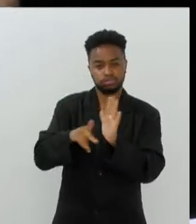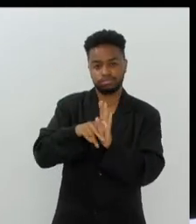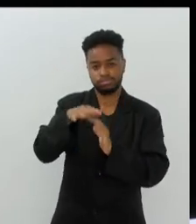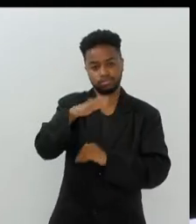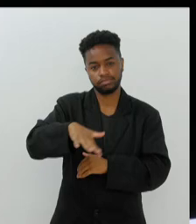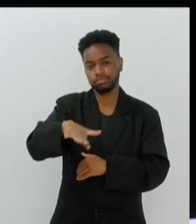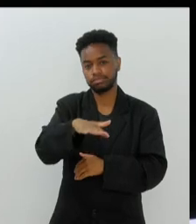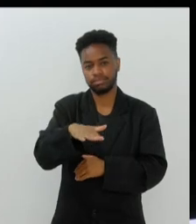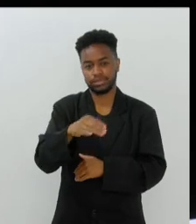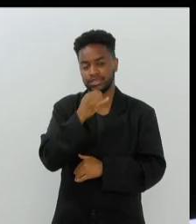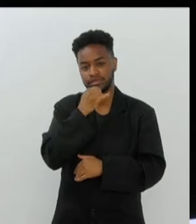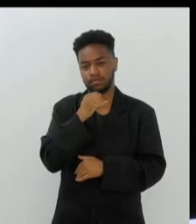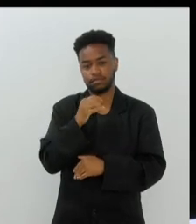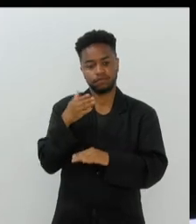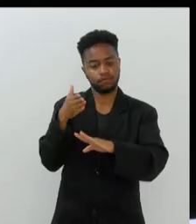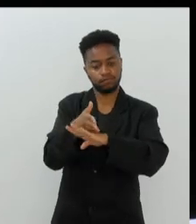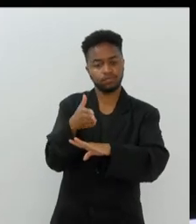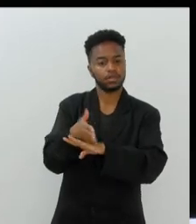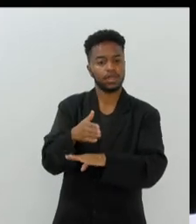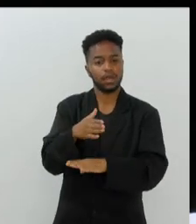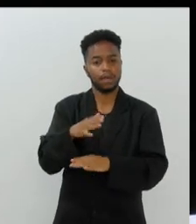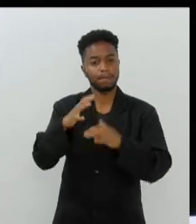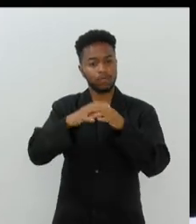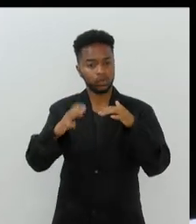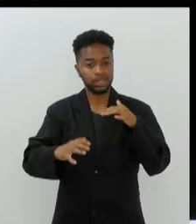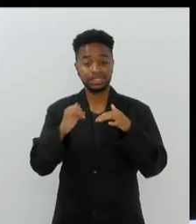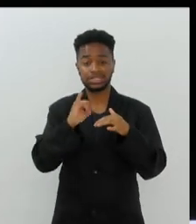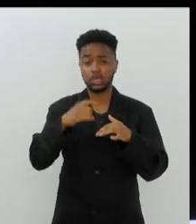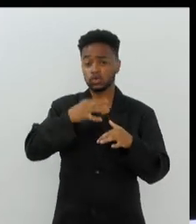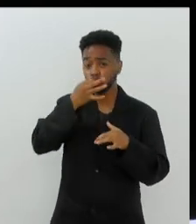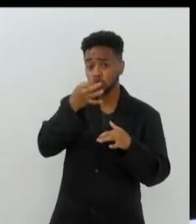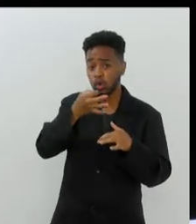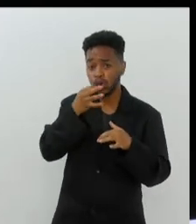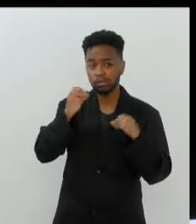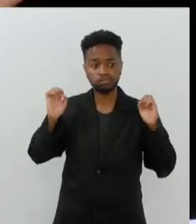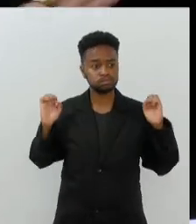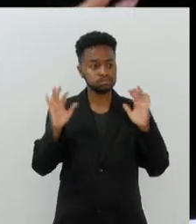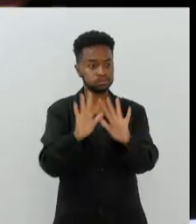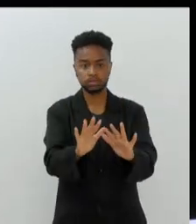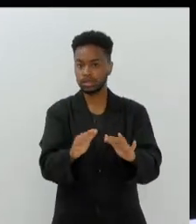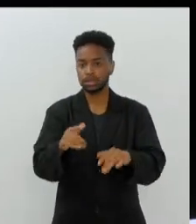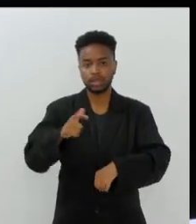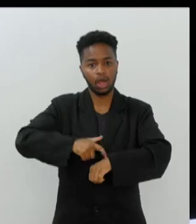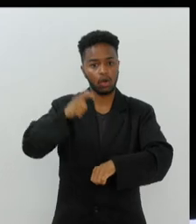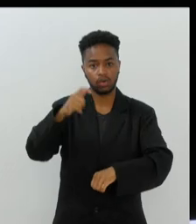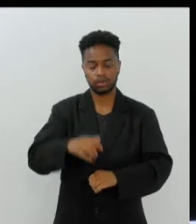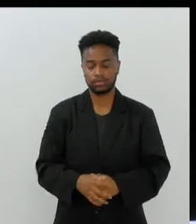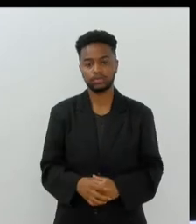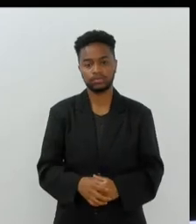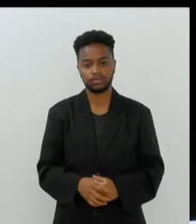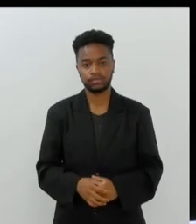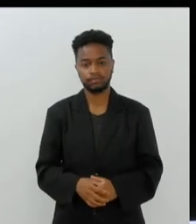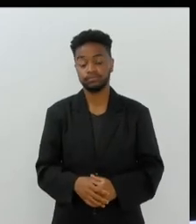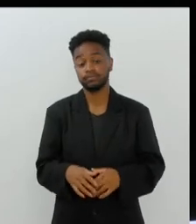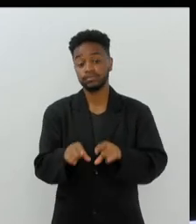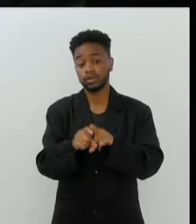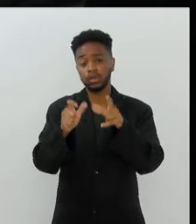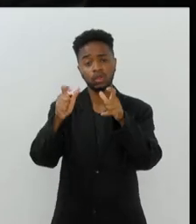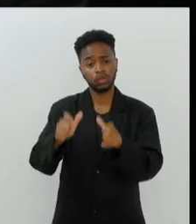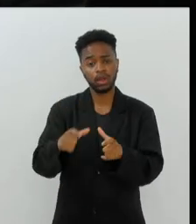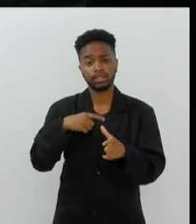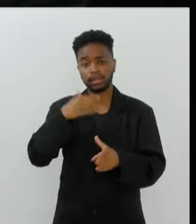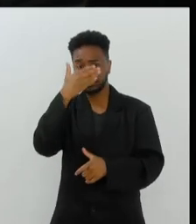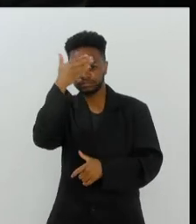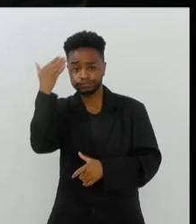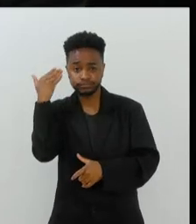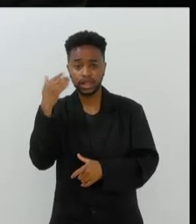se fosse o... Vamos para a Porta da Pedra, se você reparar, qualquer coisa, você bota um som ali... Vai todo mundo. E é um